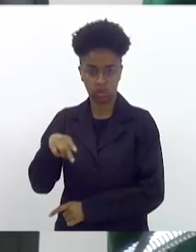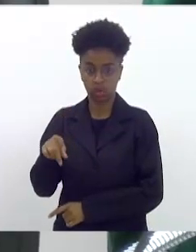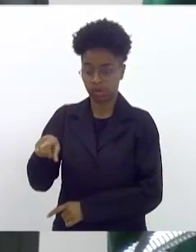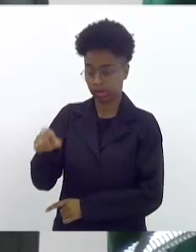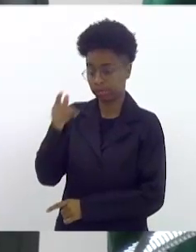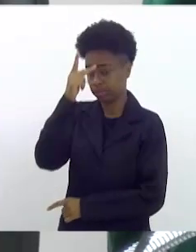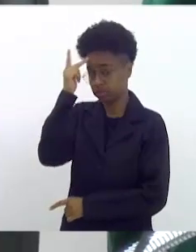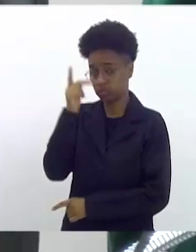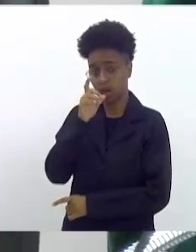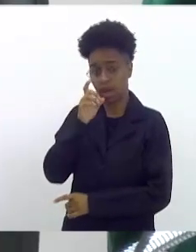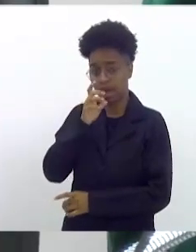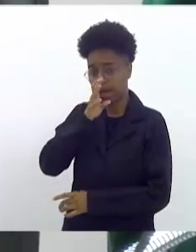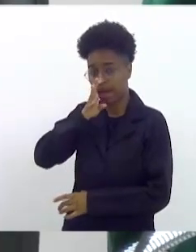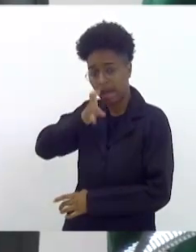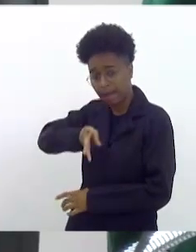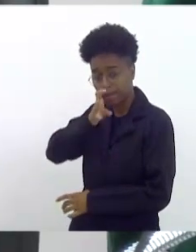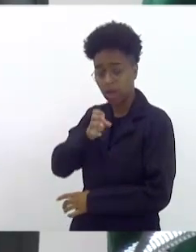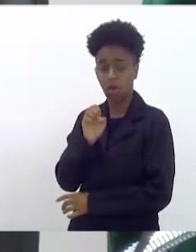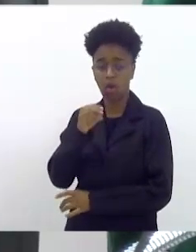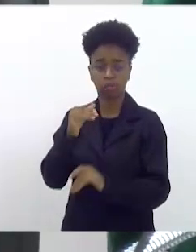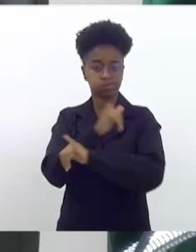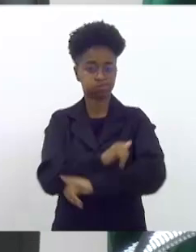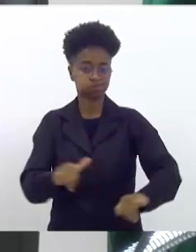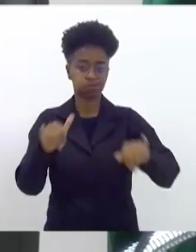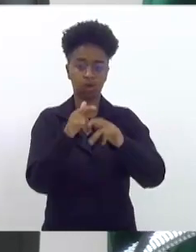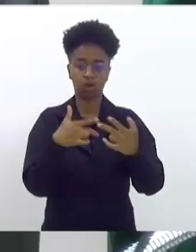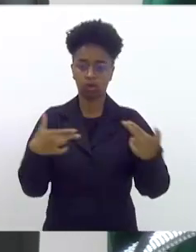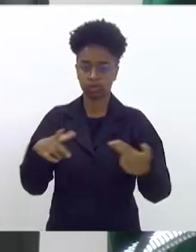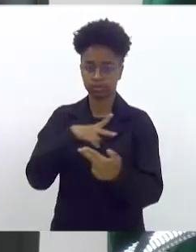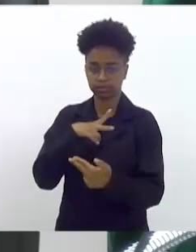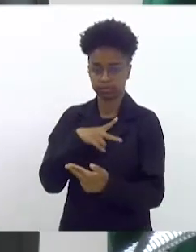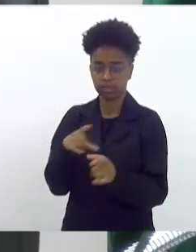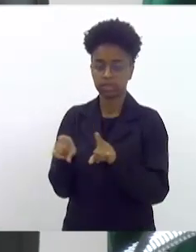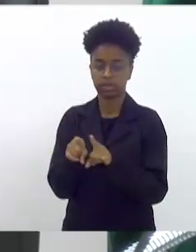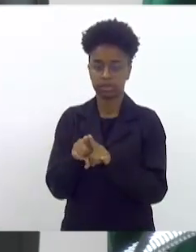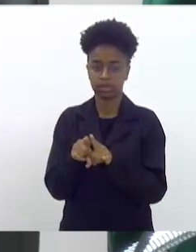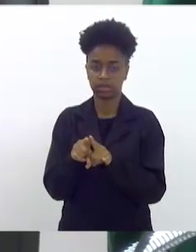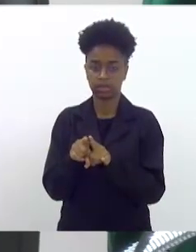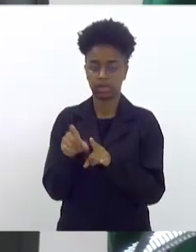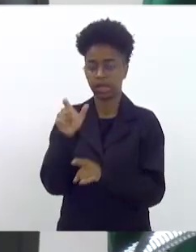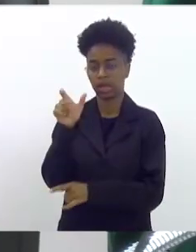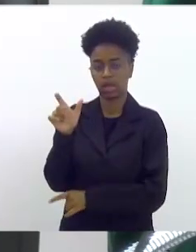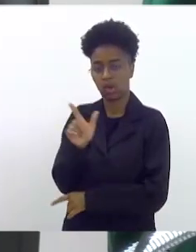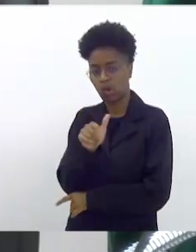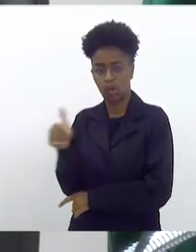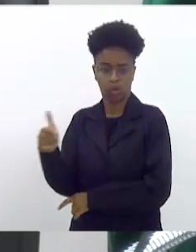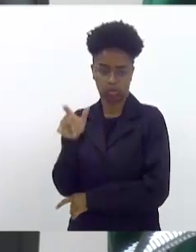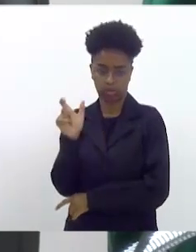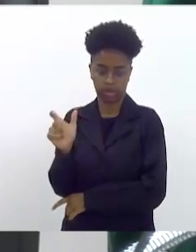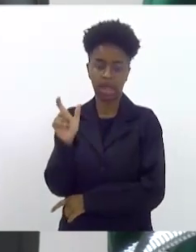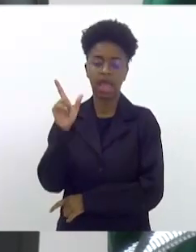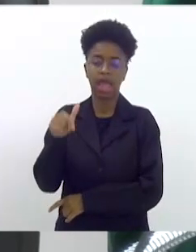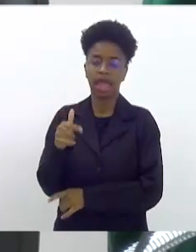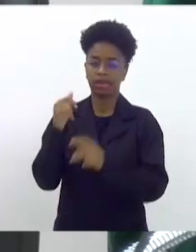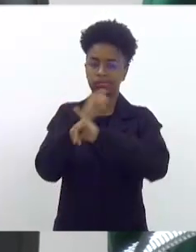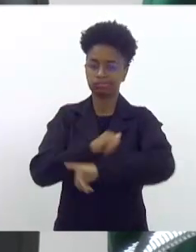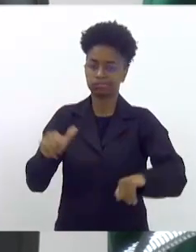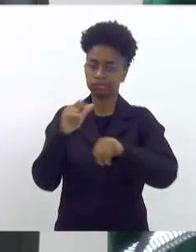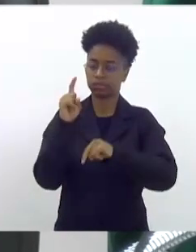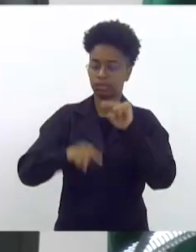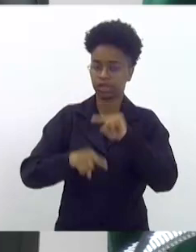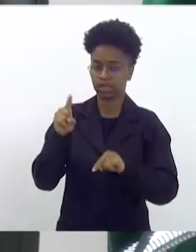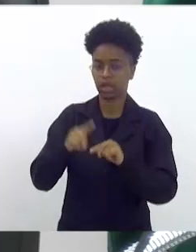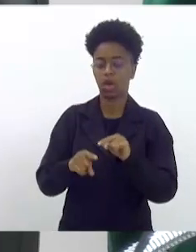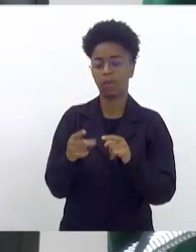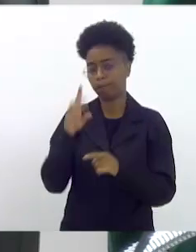dados confidenciais. E tem o sexting, que é difusão de material com conteúdo sexual ou erótico, principalmente fotos e